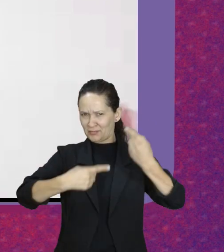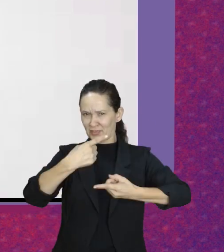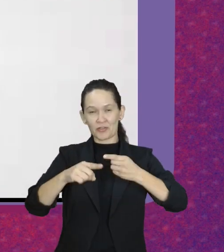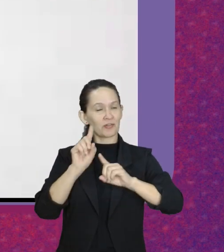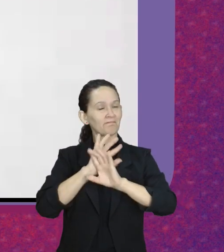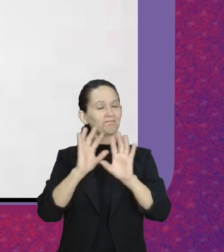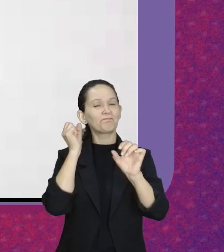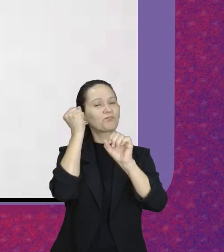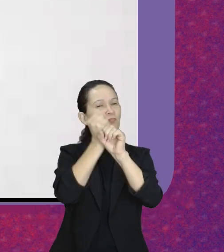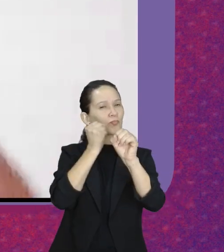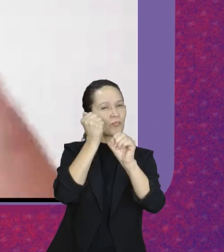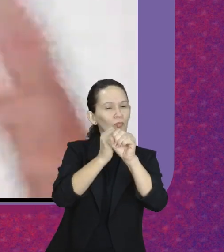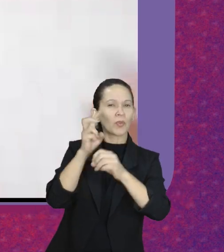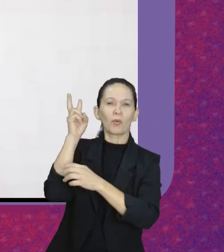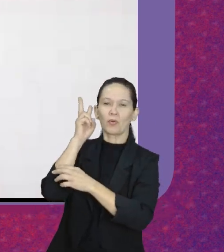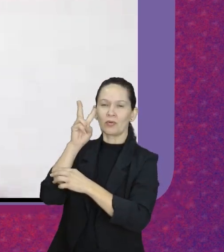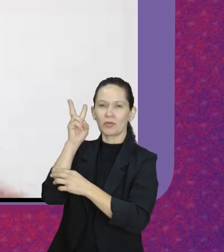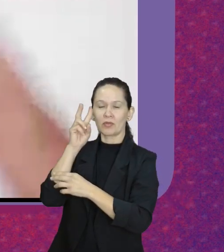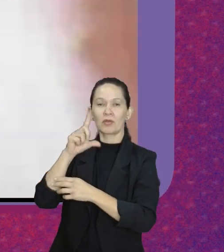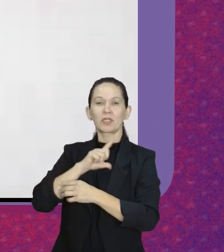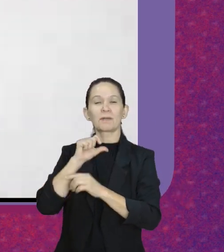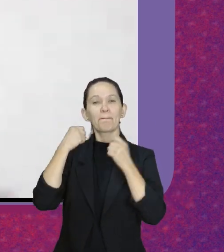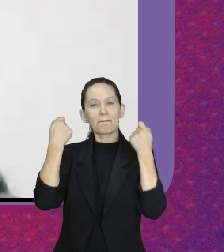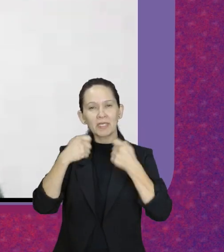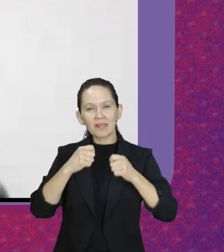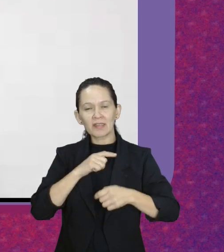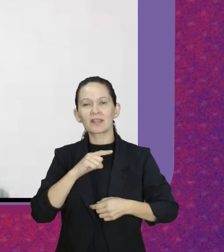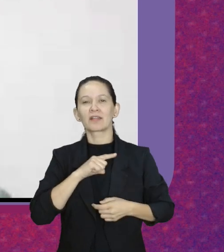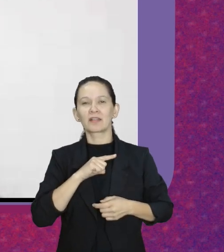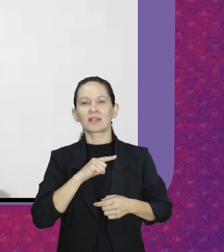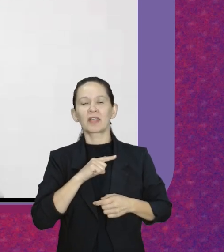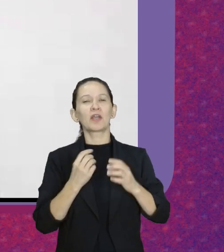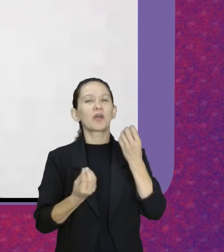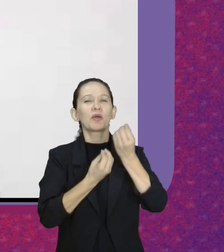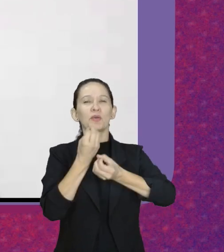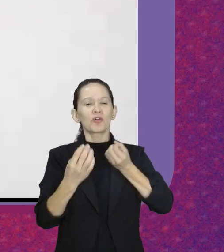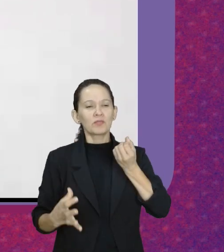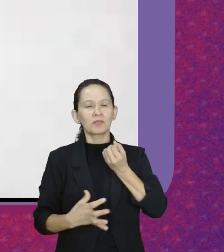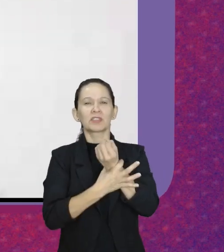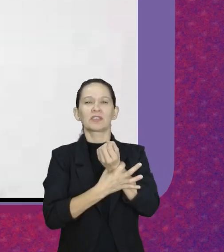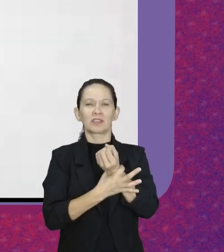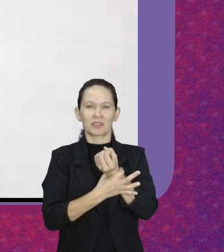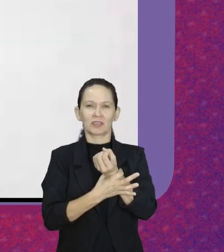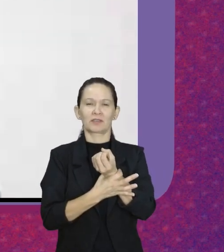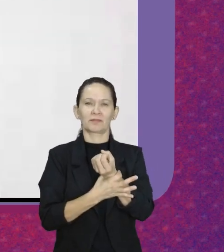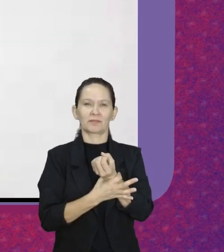construção histórica de que tenha que ter condições de garantia